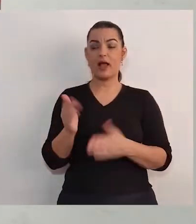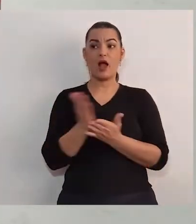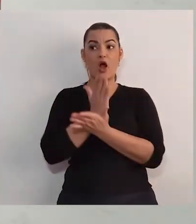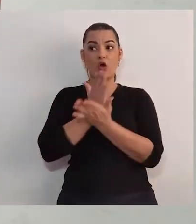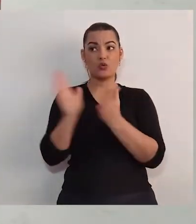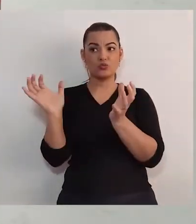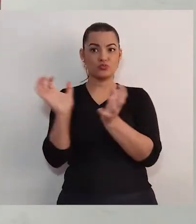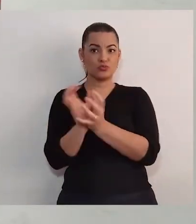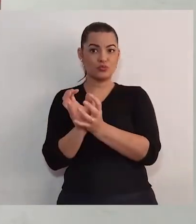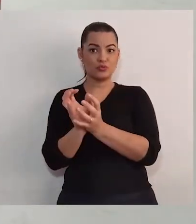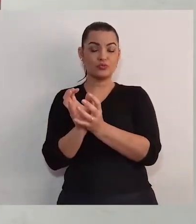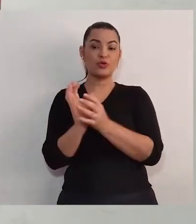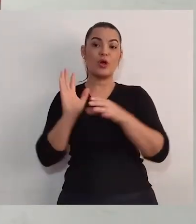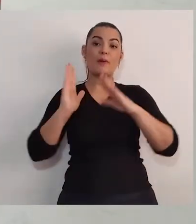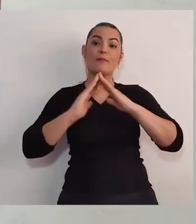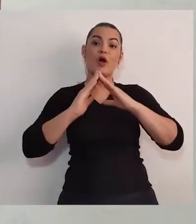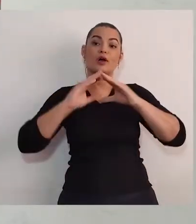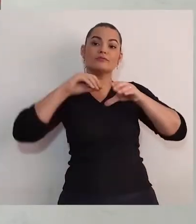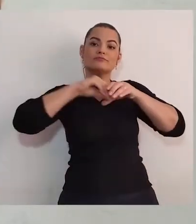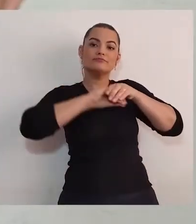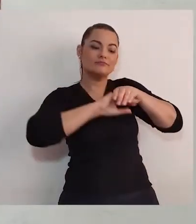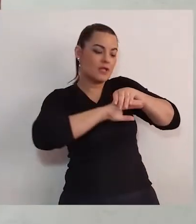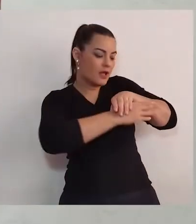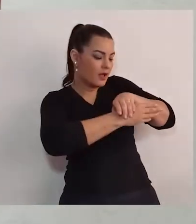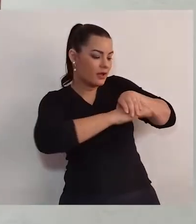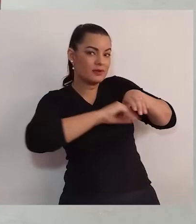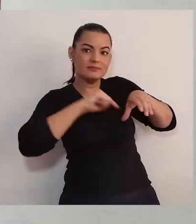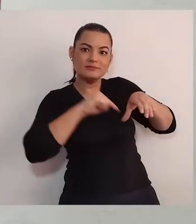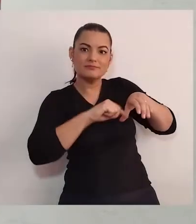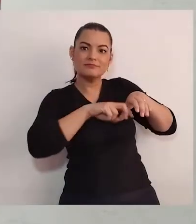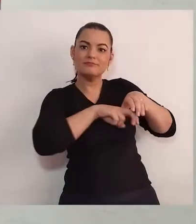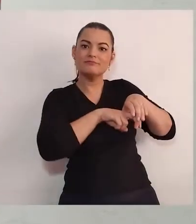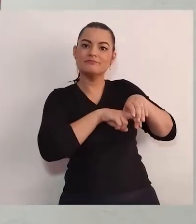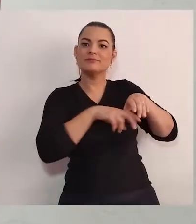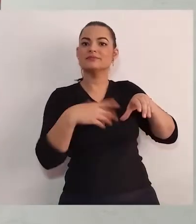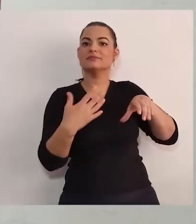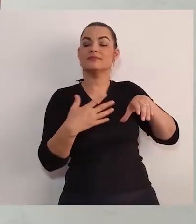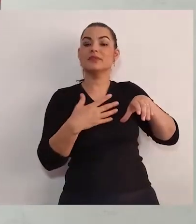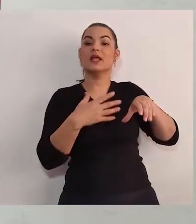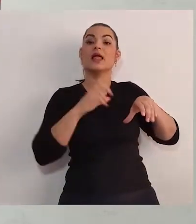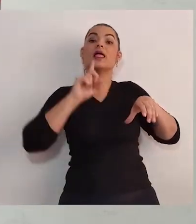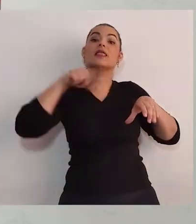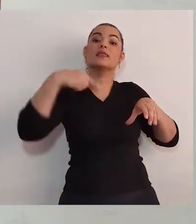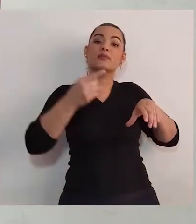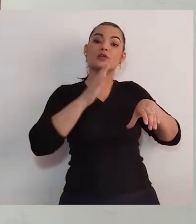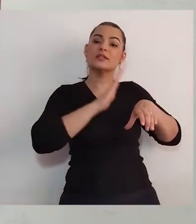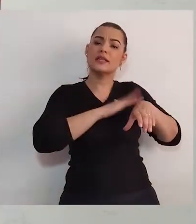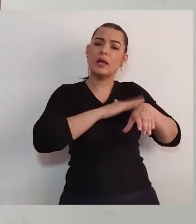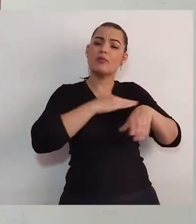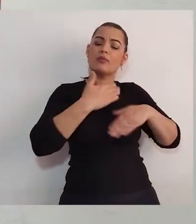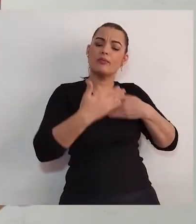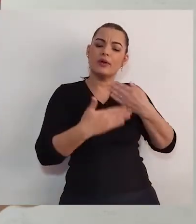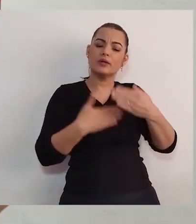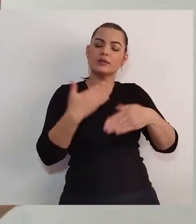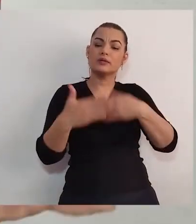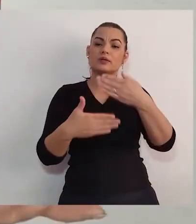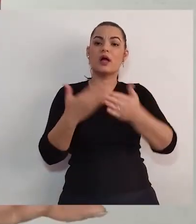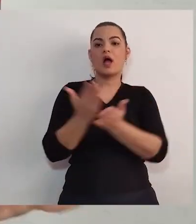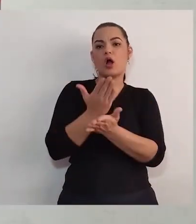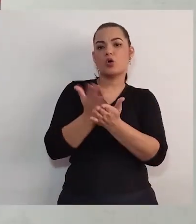nas cavernas, outros começaram com o passar do tempo construir algumas casas feitas